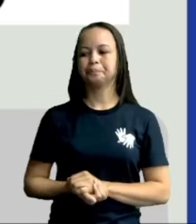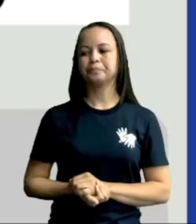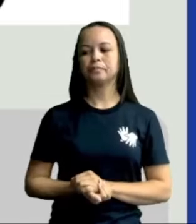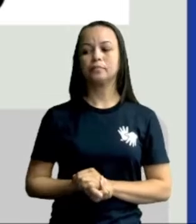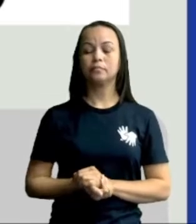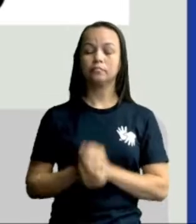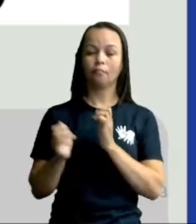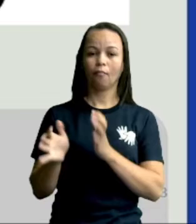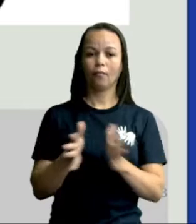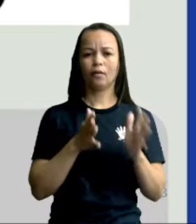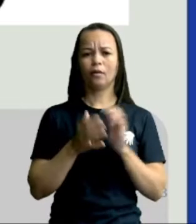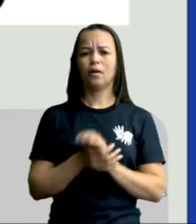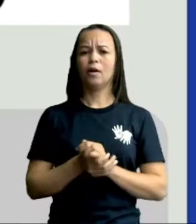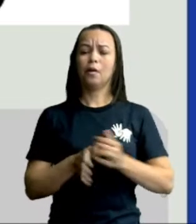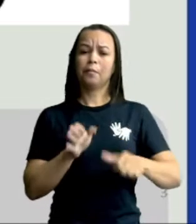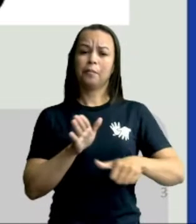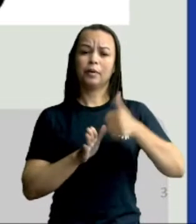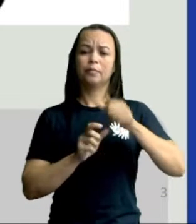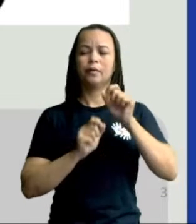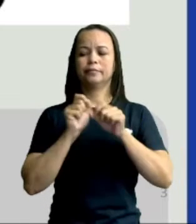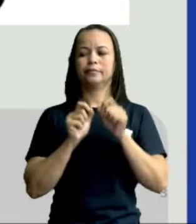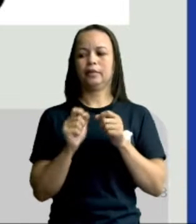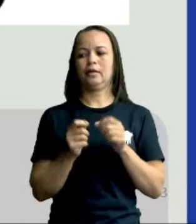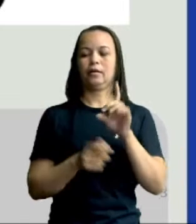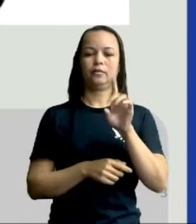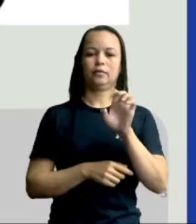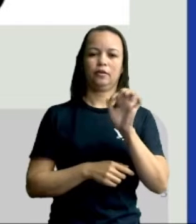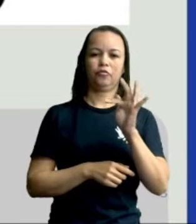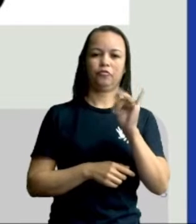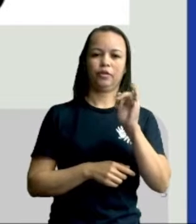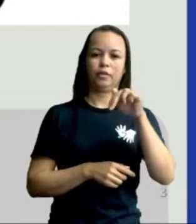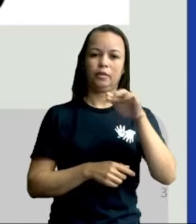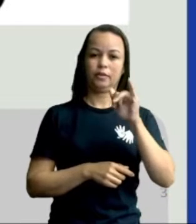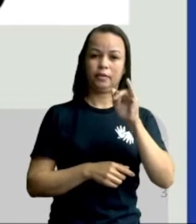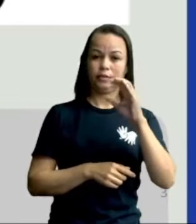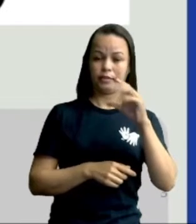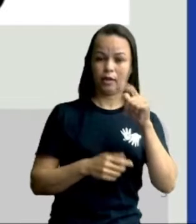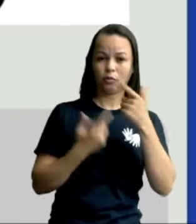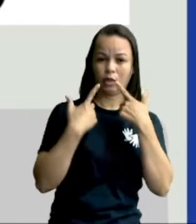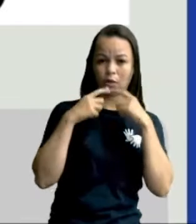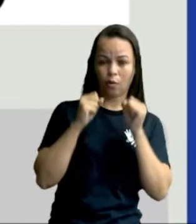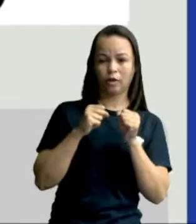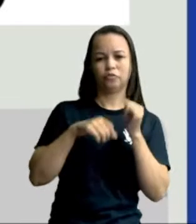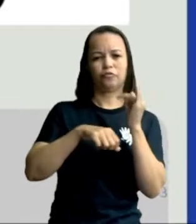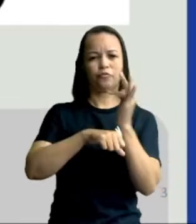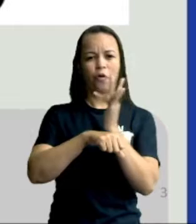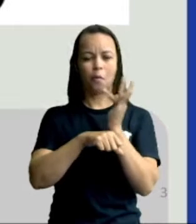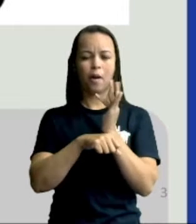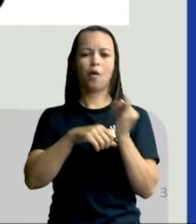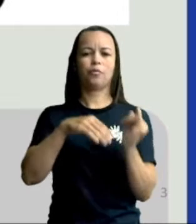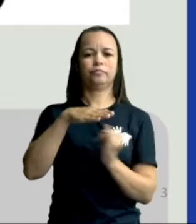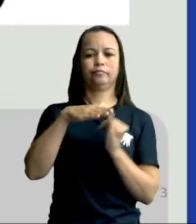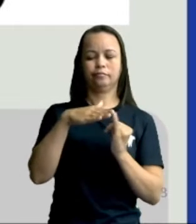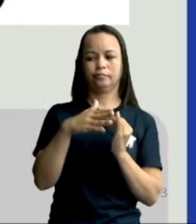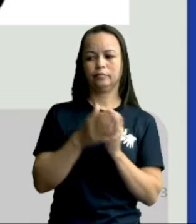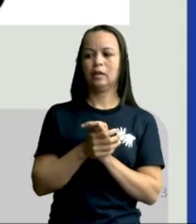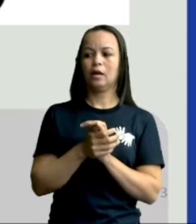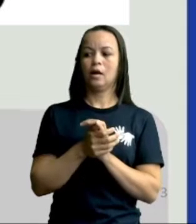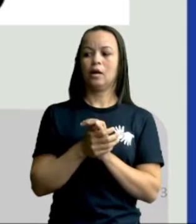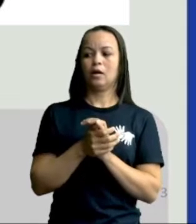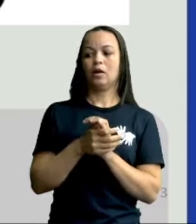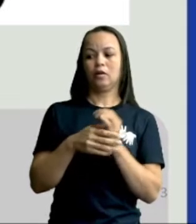Primeiramente, vamos colocar a definição de linguagem formal e informal. A linguagem formal, também chamada de